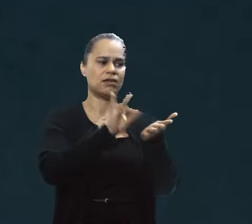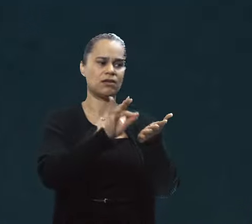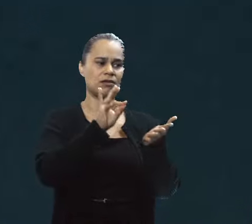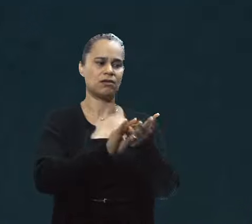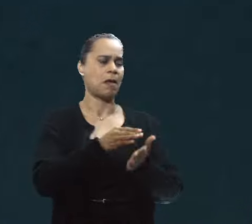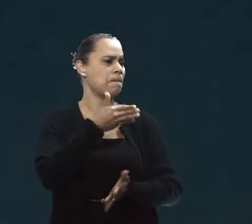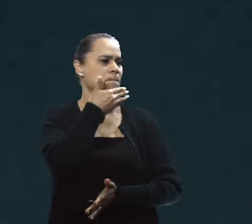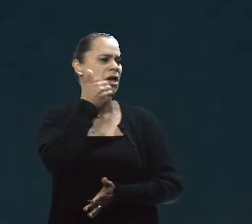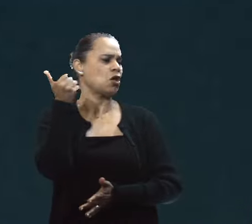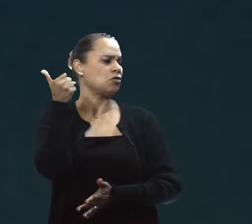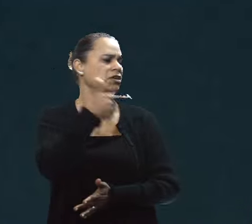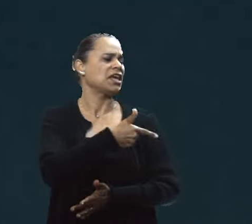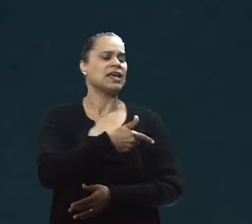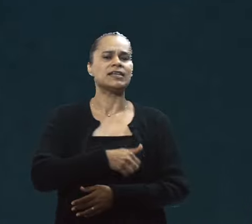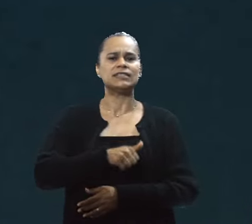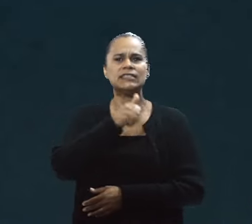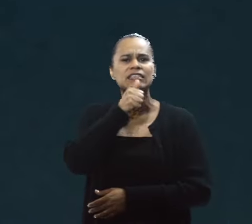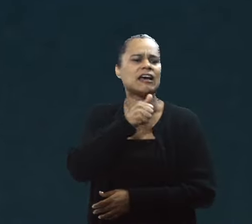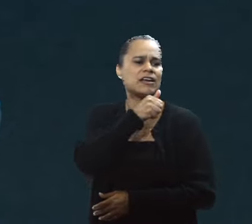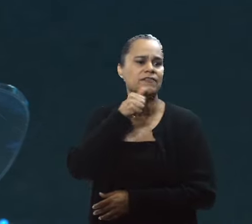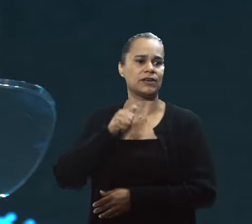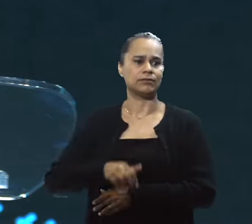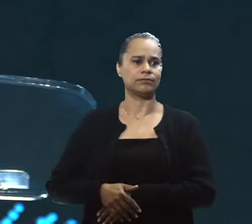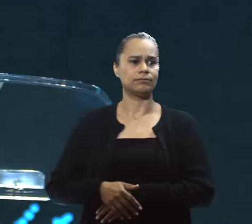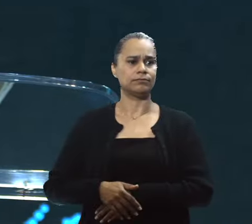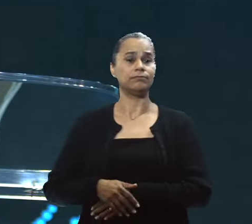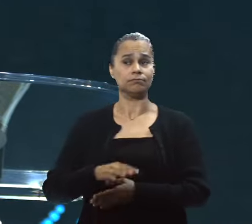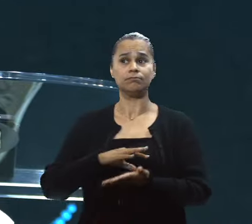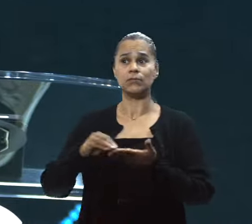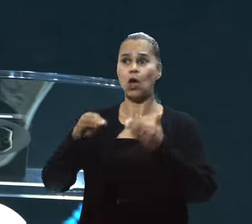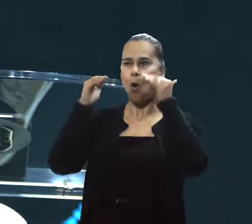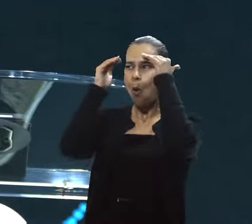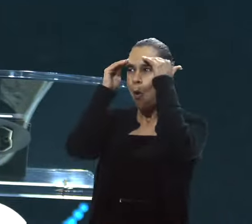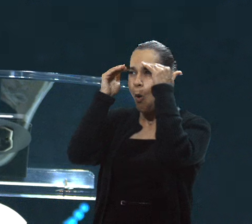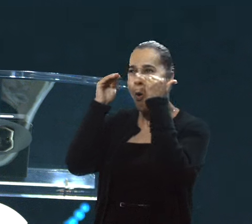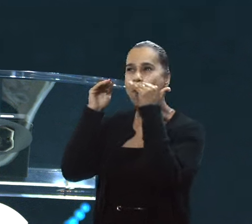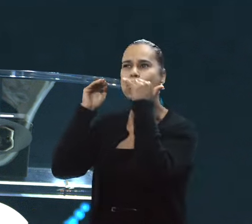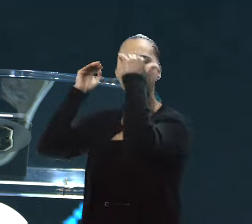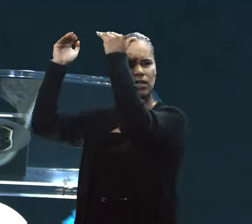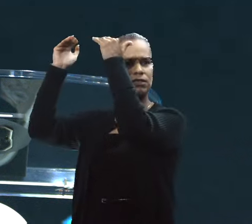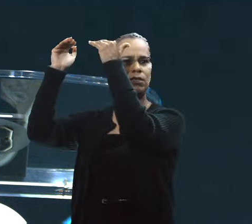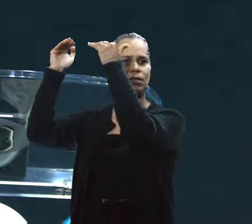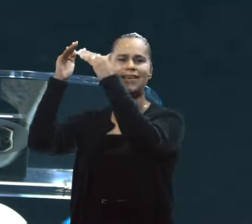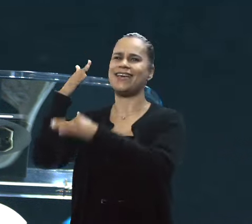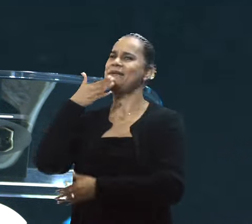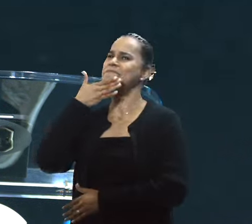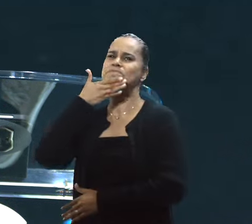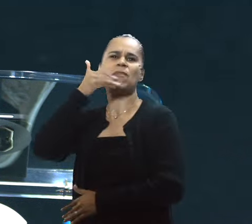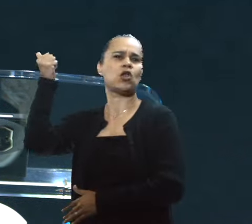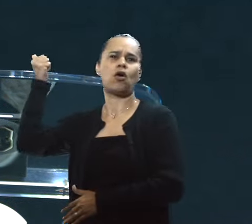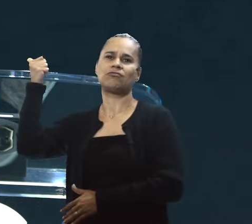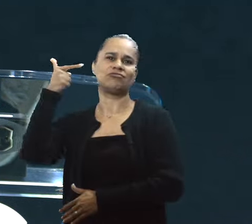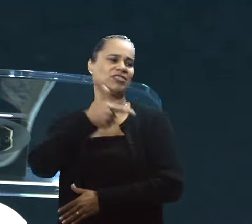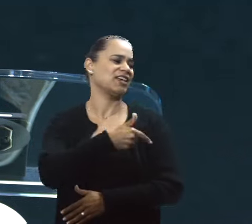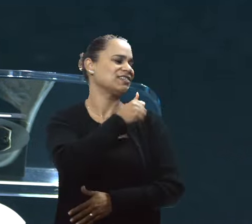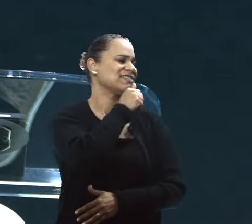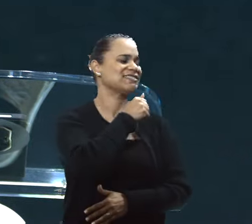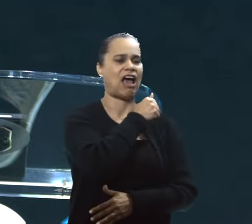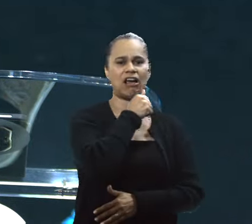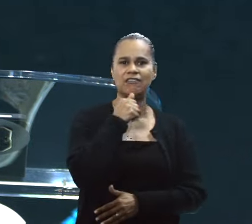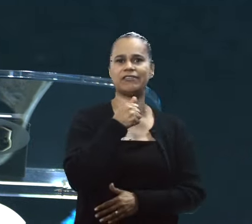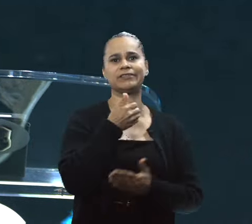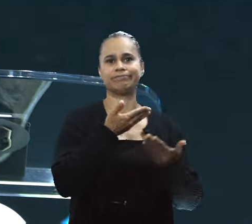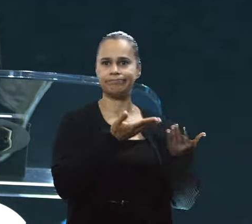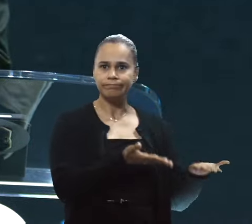sacrificar. Mais uma vez, repete comigo: obedecer é melhor do